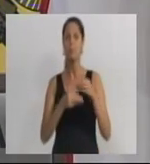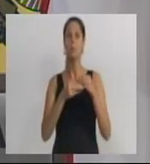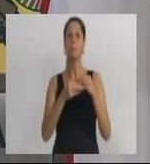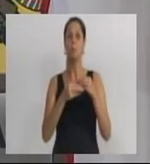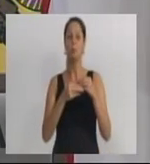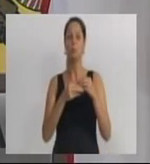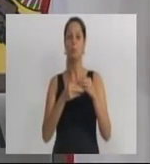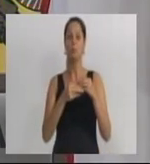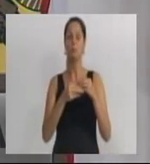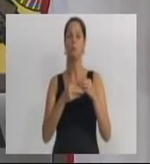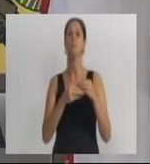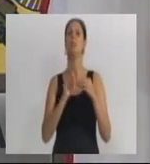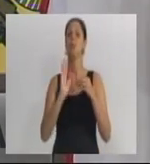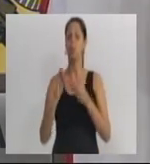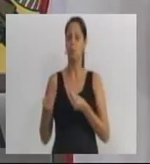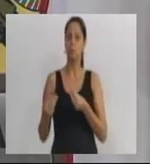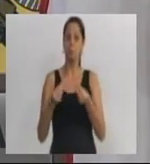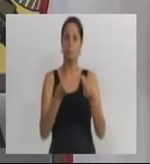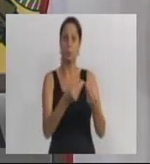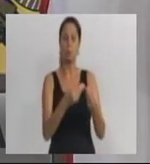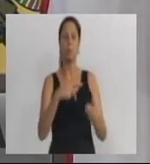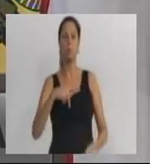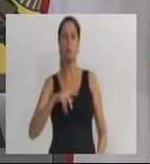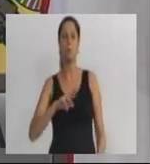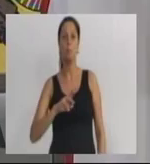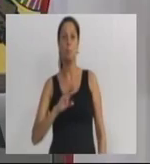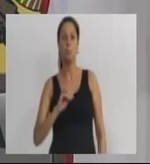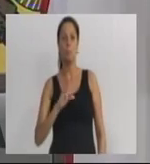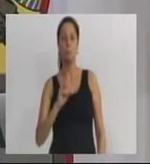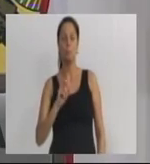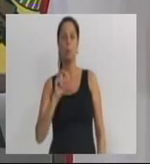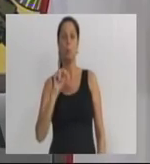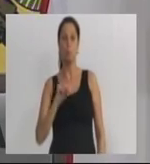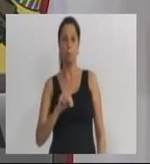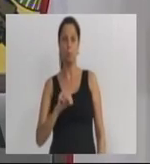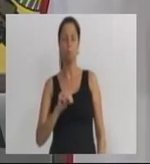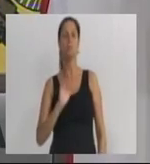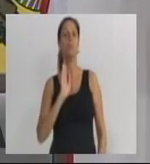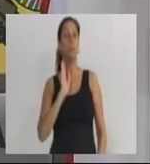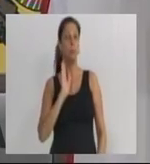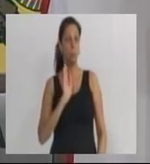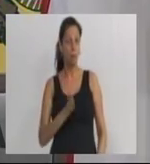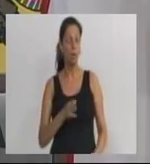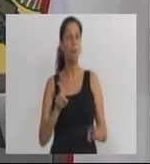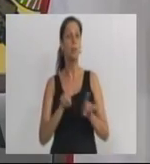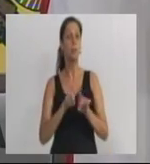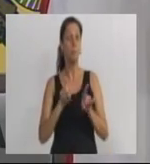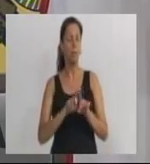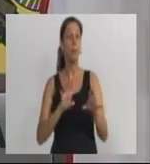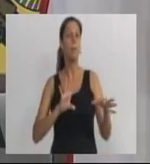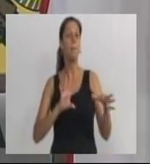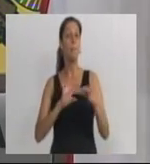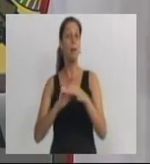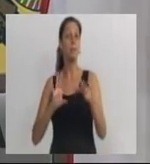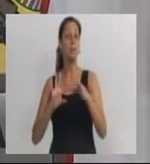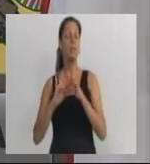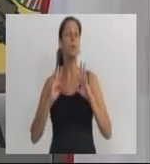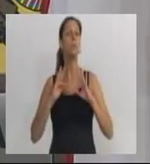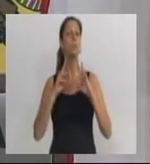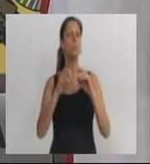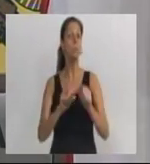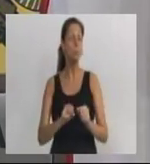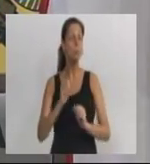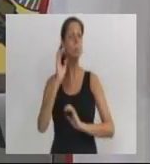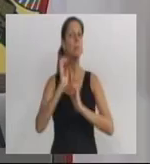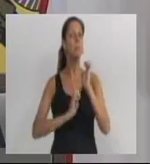907 à disposição do PROCON, juntando todas as empresas de telefonia, trabalho feito de 2012 e